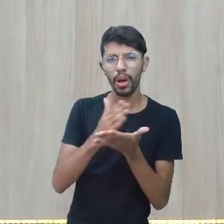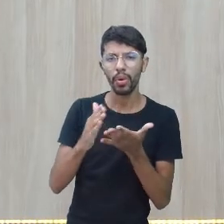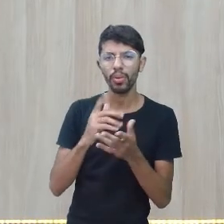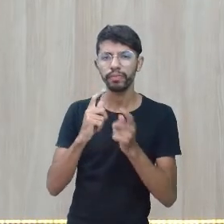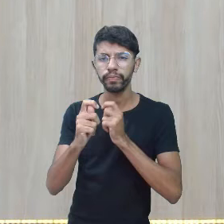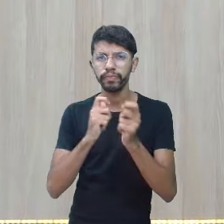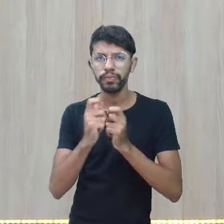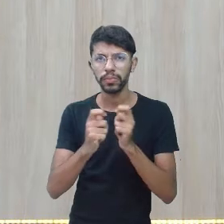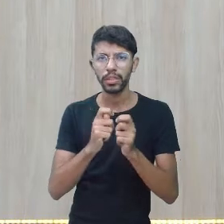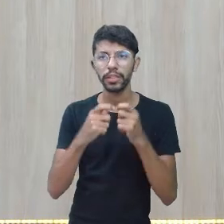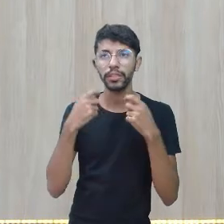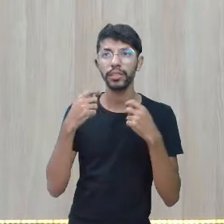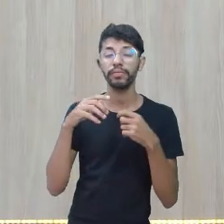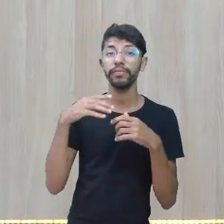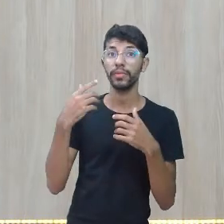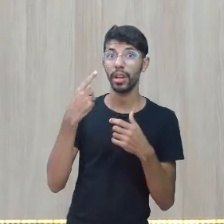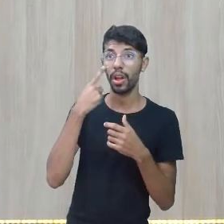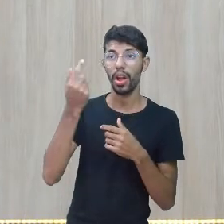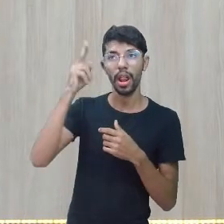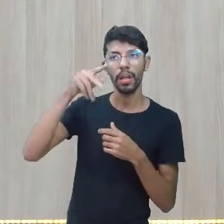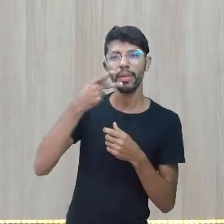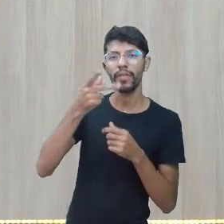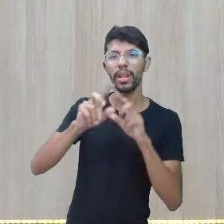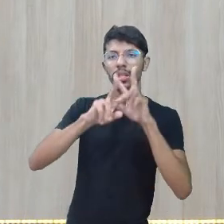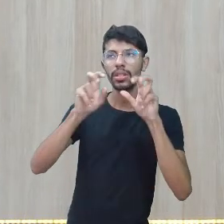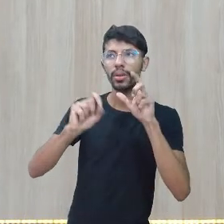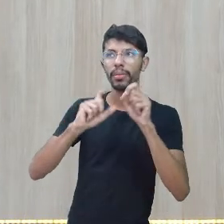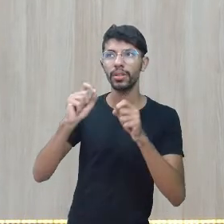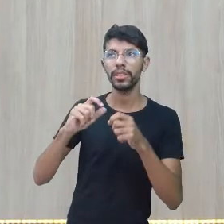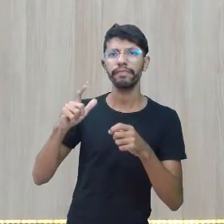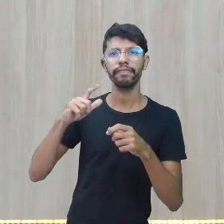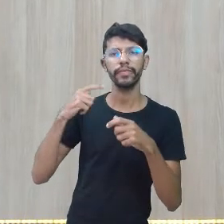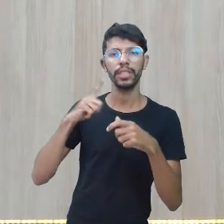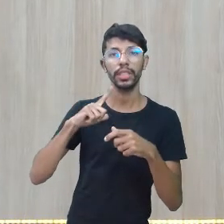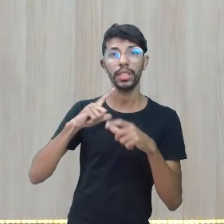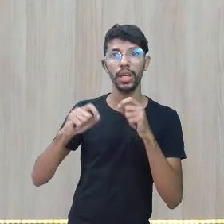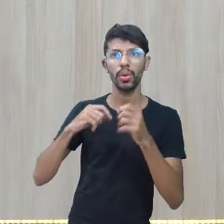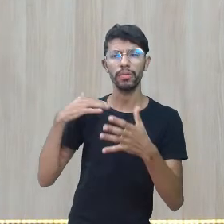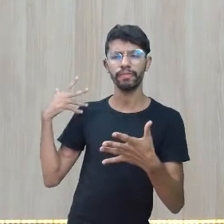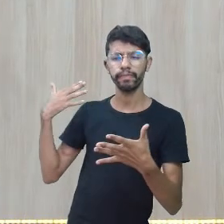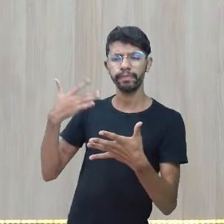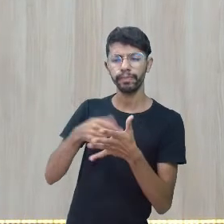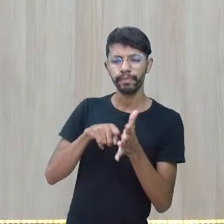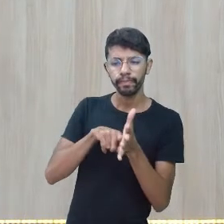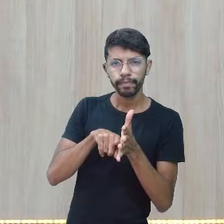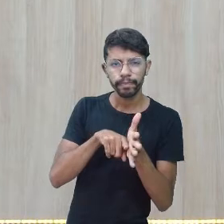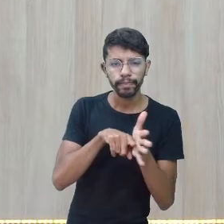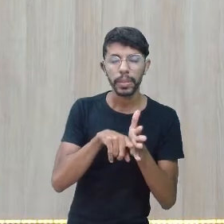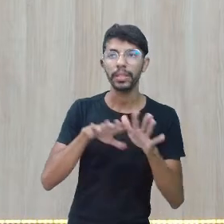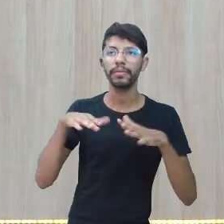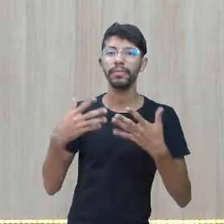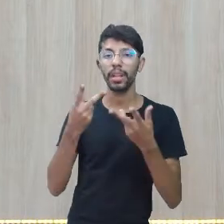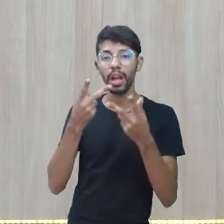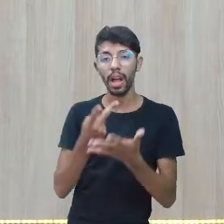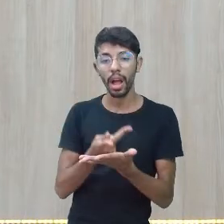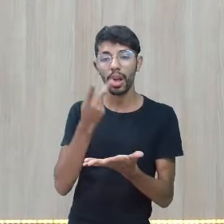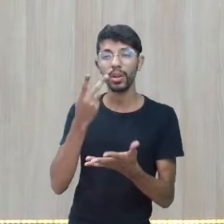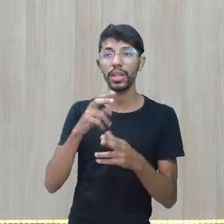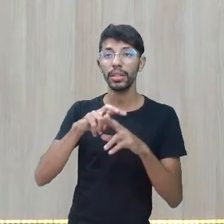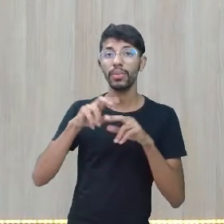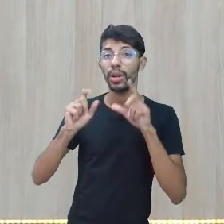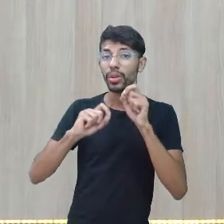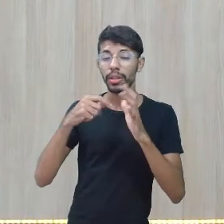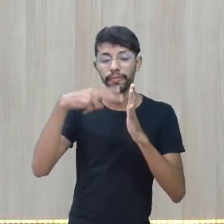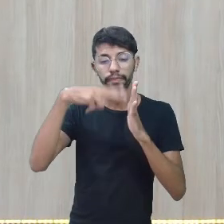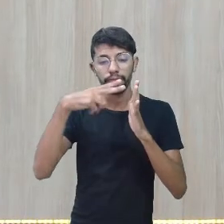que existe todo um processo de curadoria de informações nas aulas passadas? Então, essa curadoria ela se dá através da leitura dos